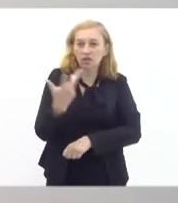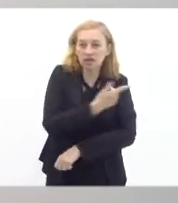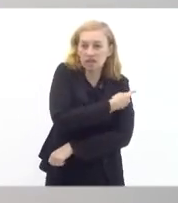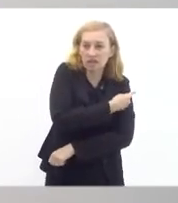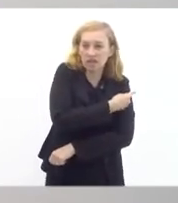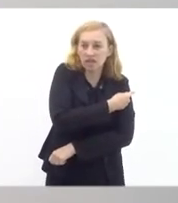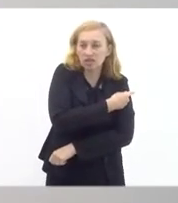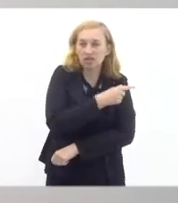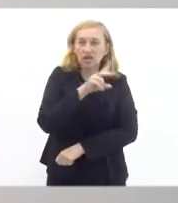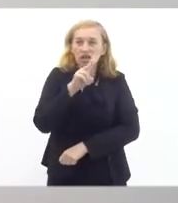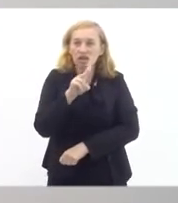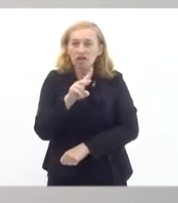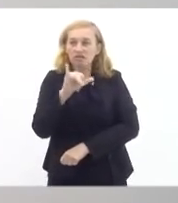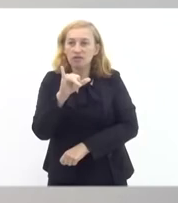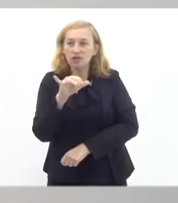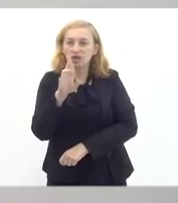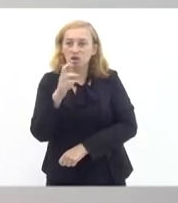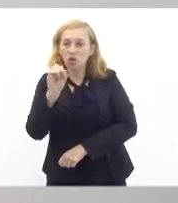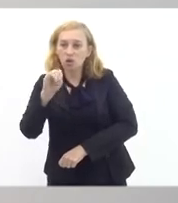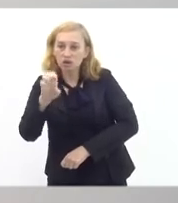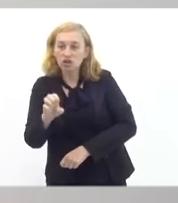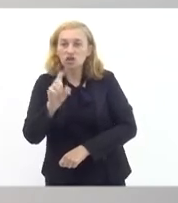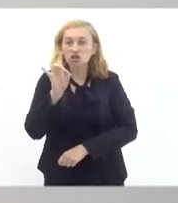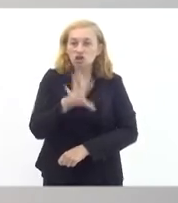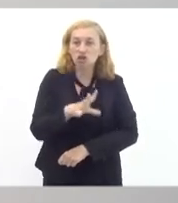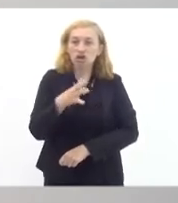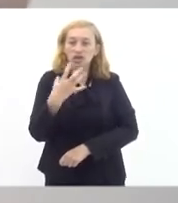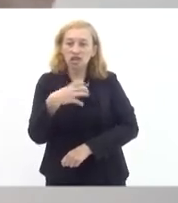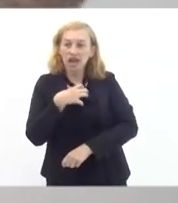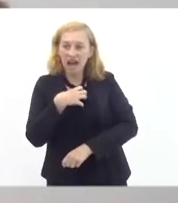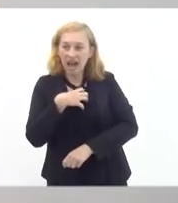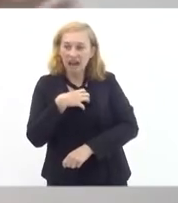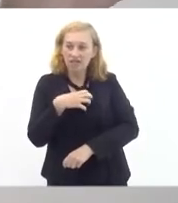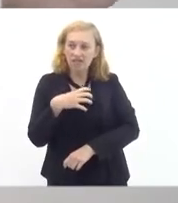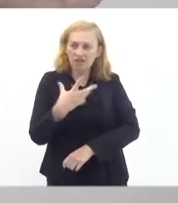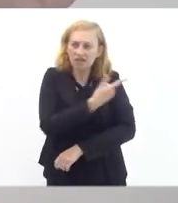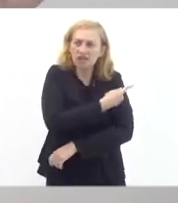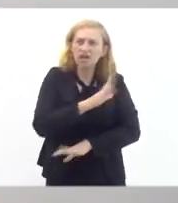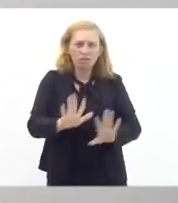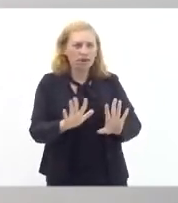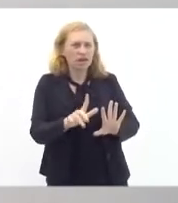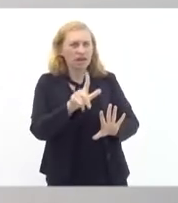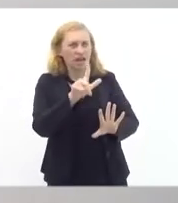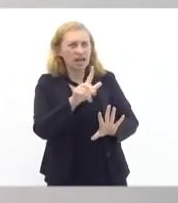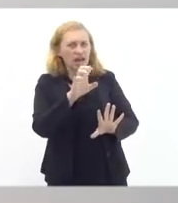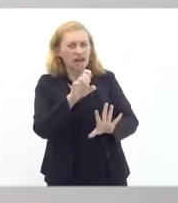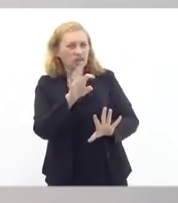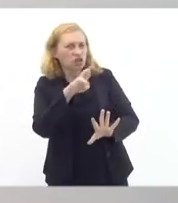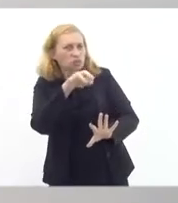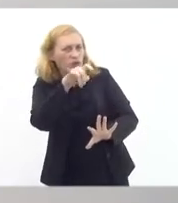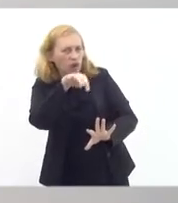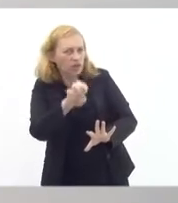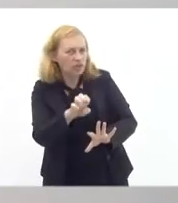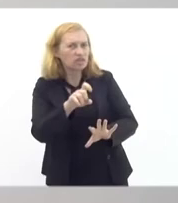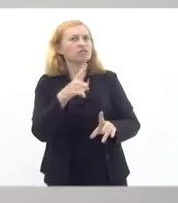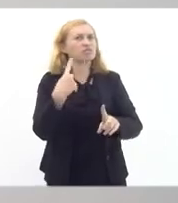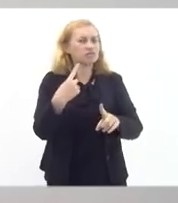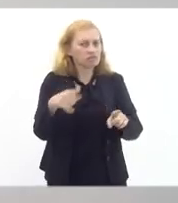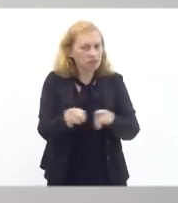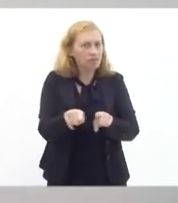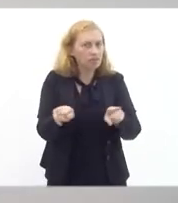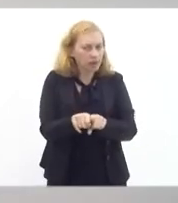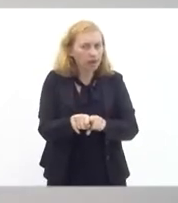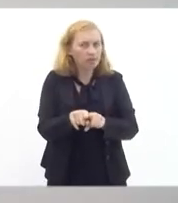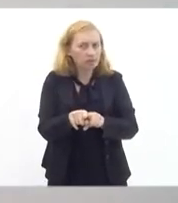davam a vacina antirrábica porque era caso de zoonose. Eu falei, não, mas vem cá, leptospirose também é zoonose.